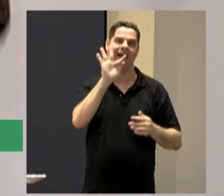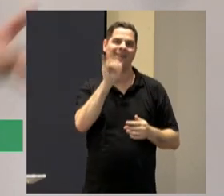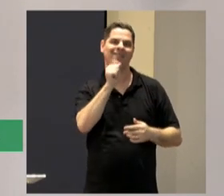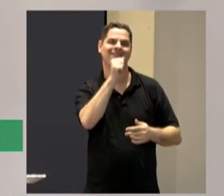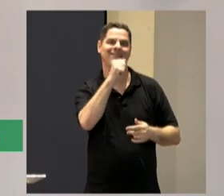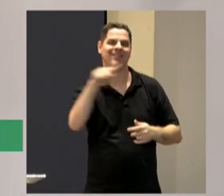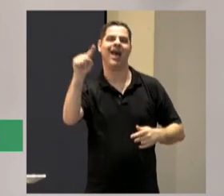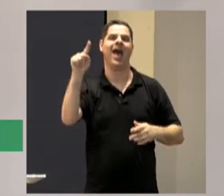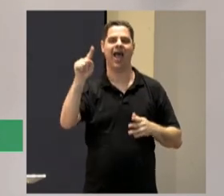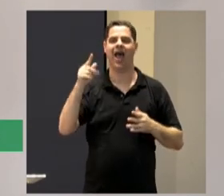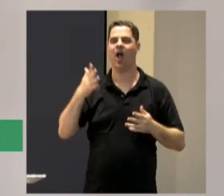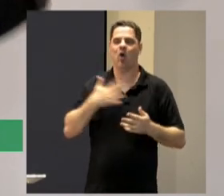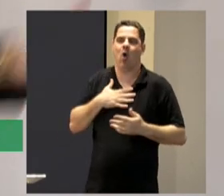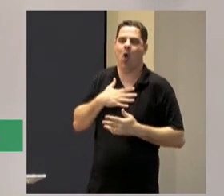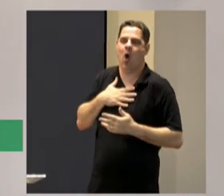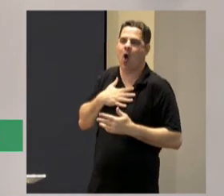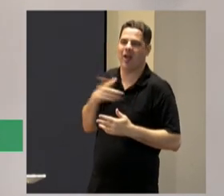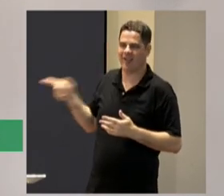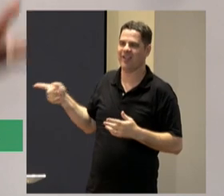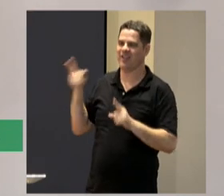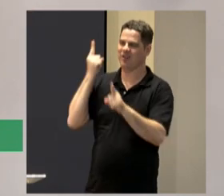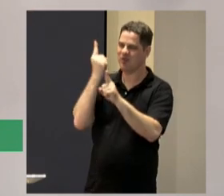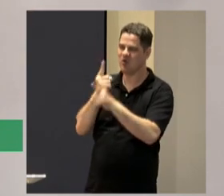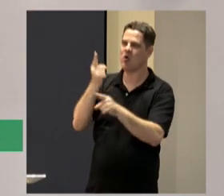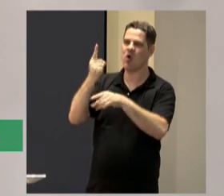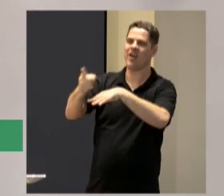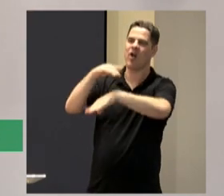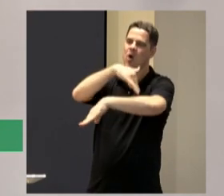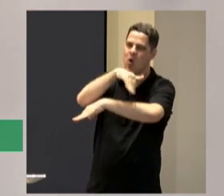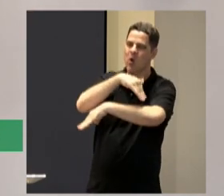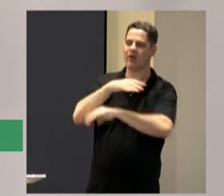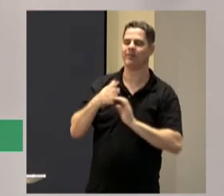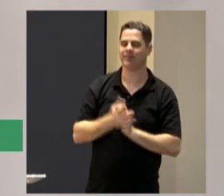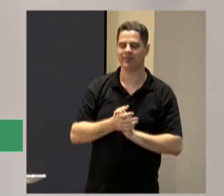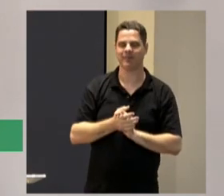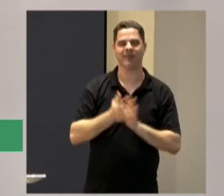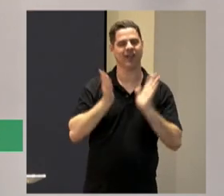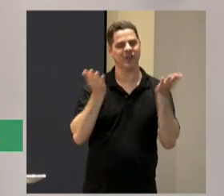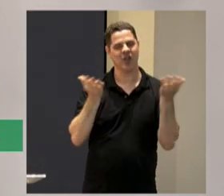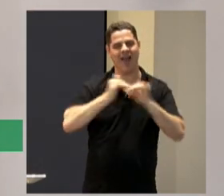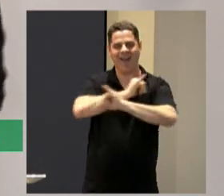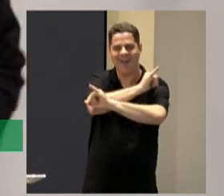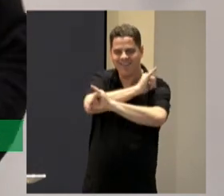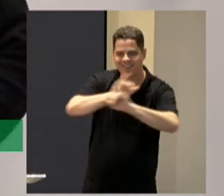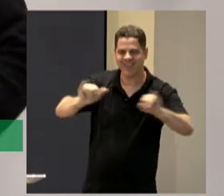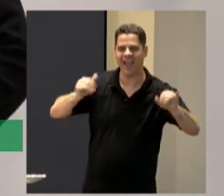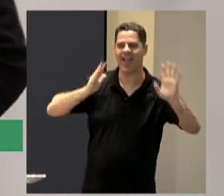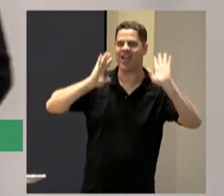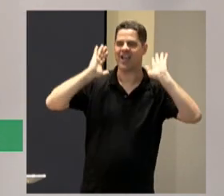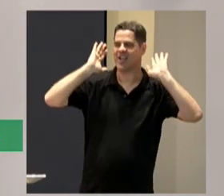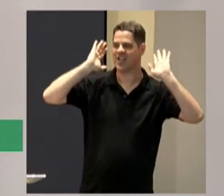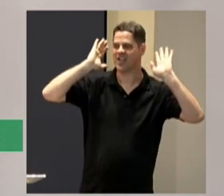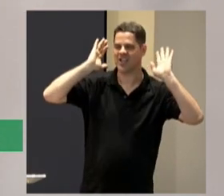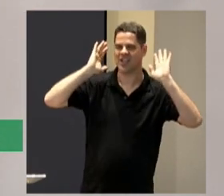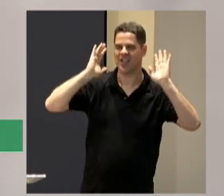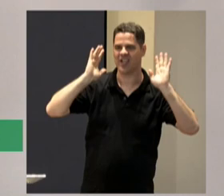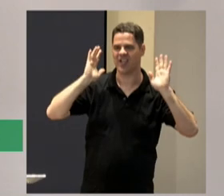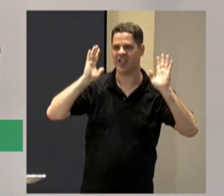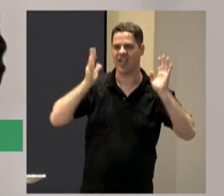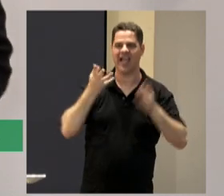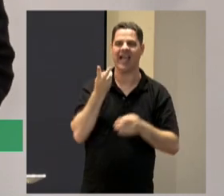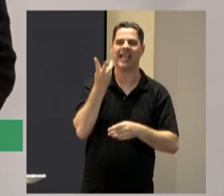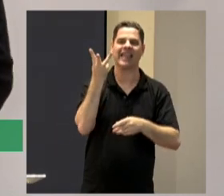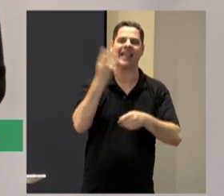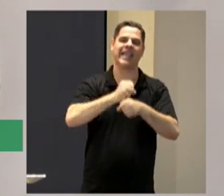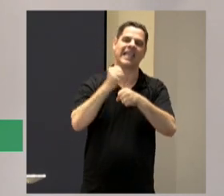isso diversas vezes para ela, encontrando ela pela rua. E só queria falar que eu já estou há quase